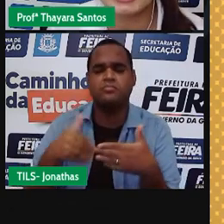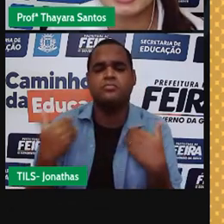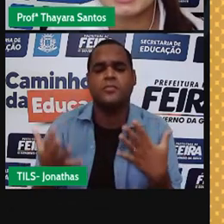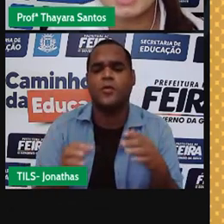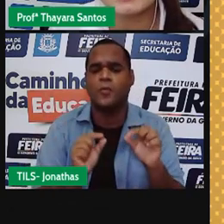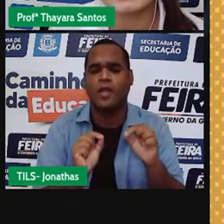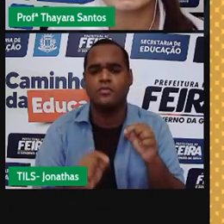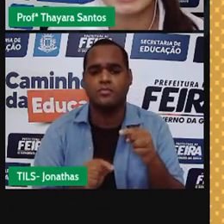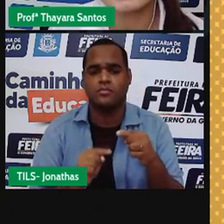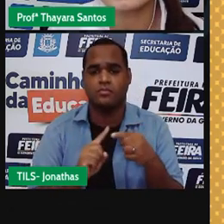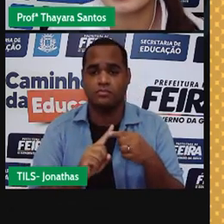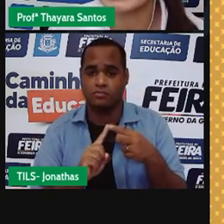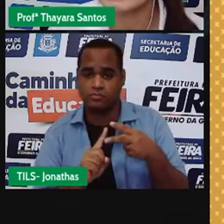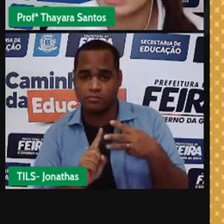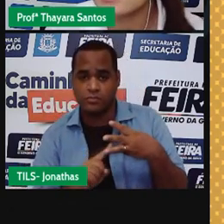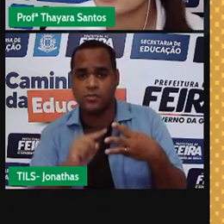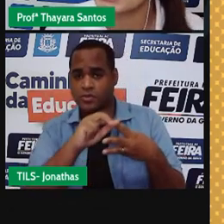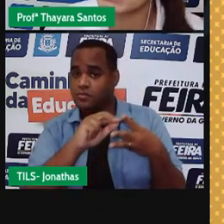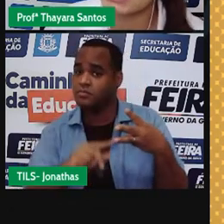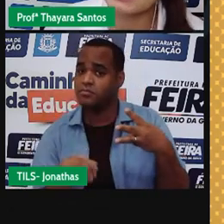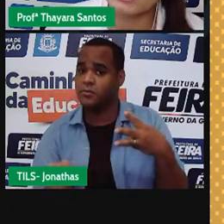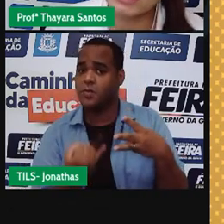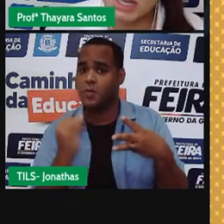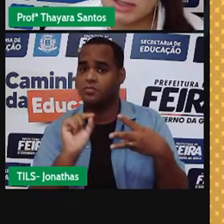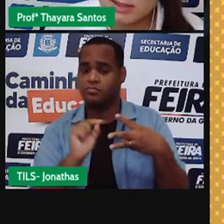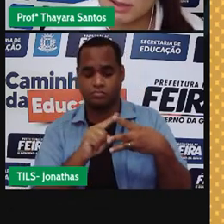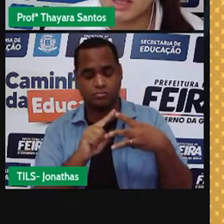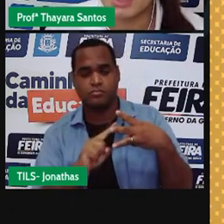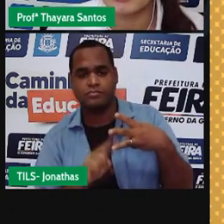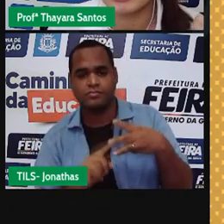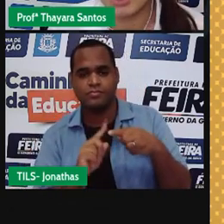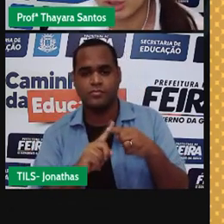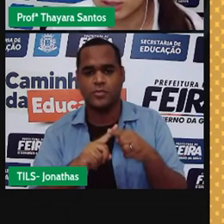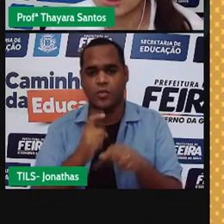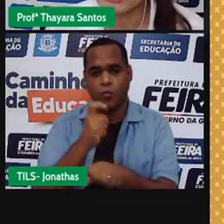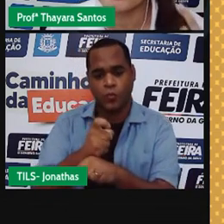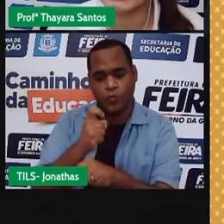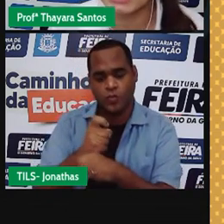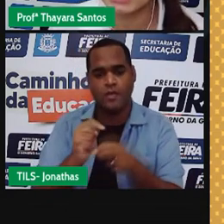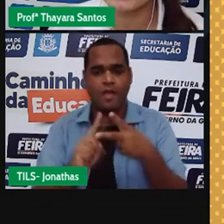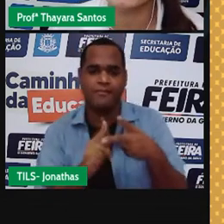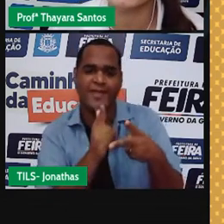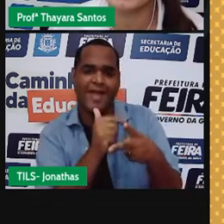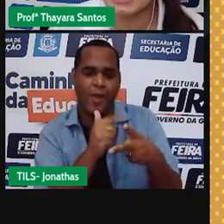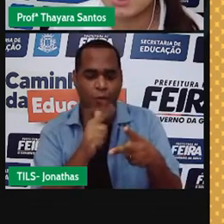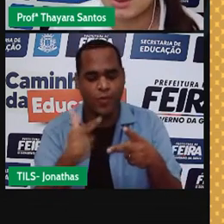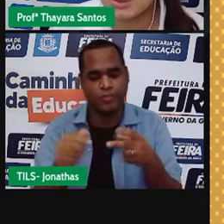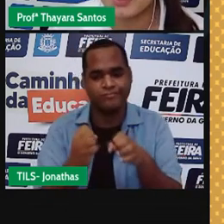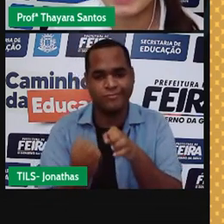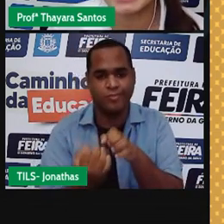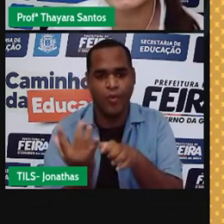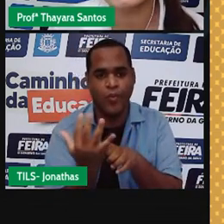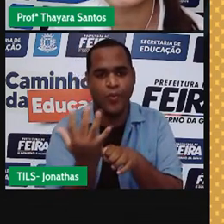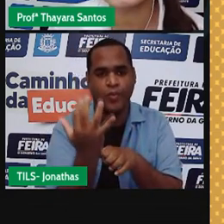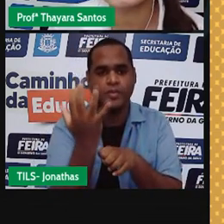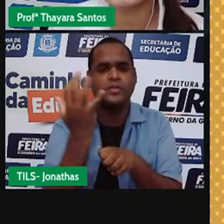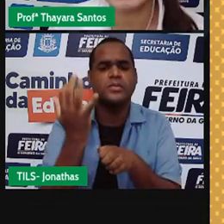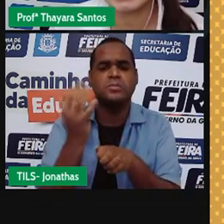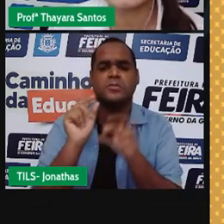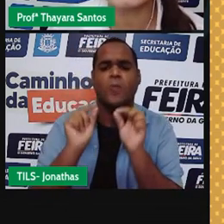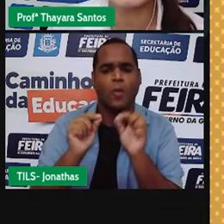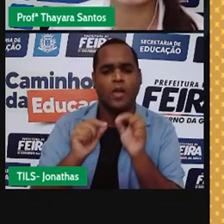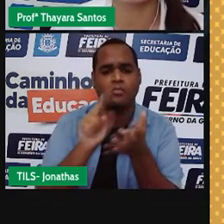a gente diz que esses estados fundamentais da matéria são três: é o sólido, o líquido e o gasoso. E